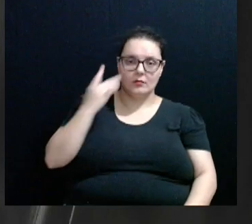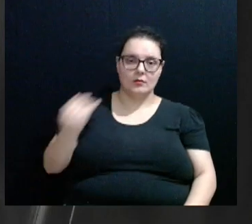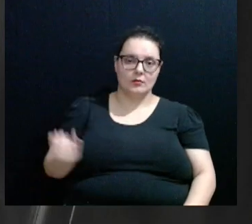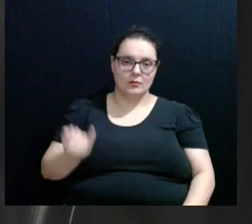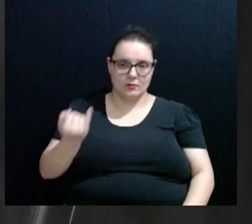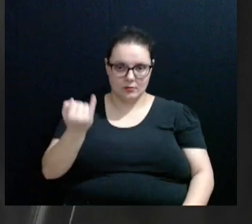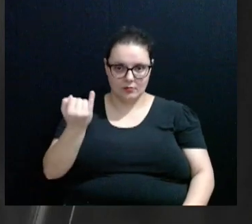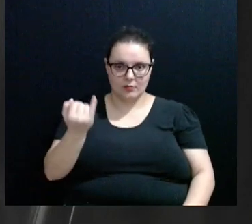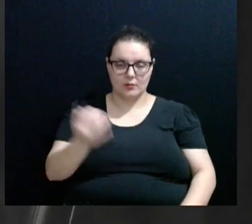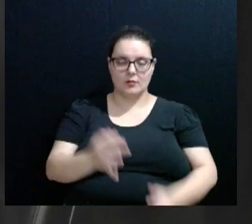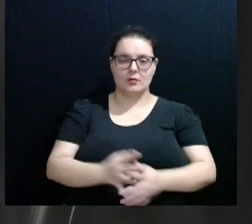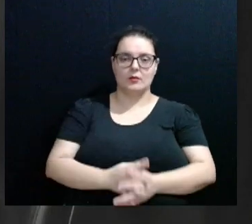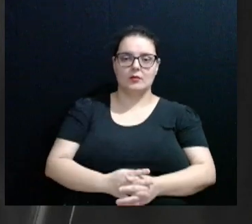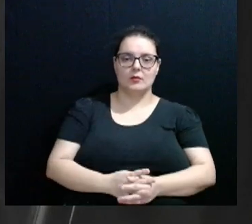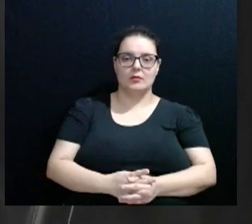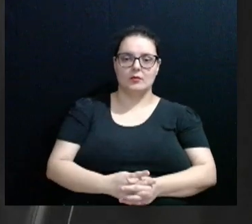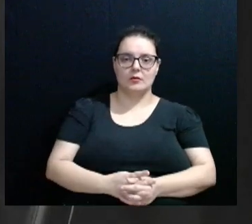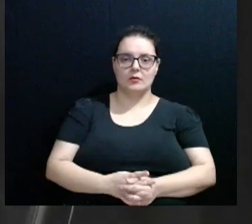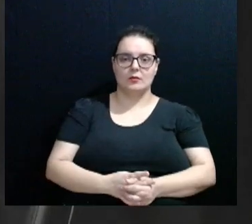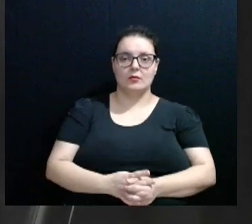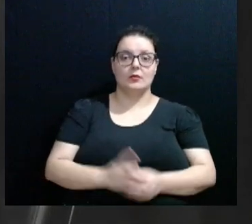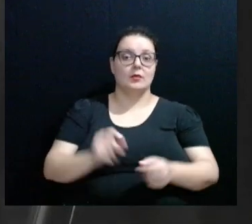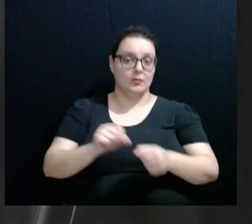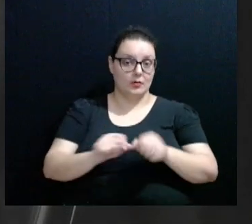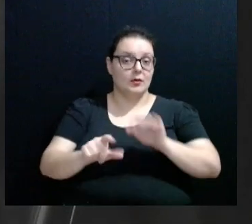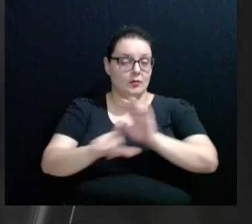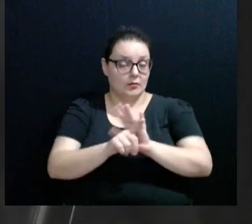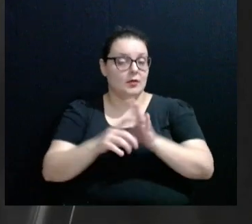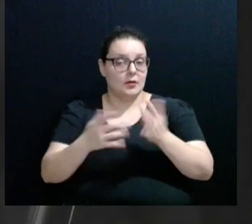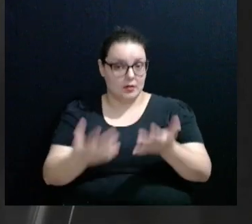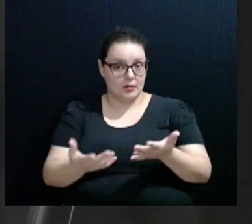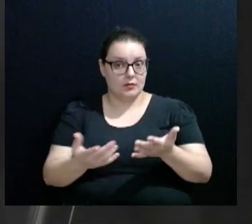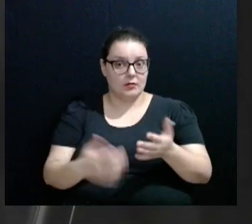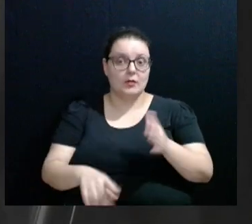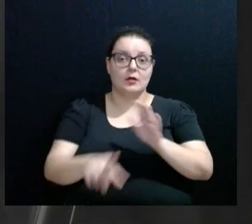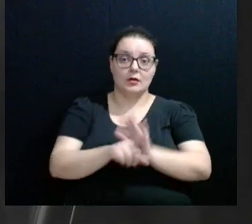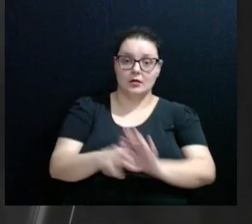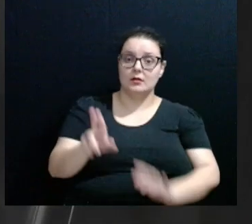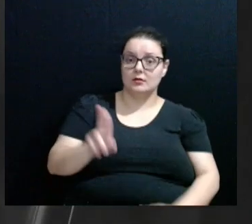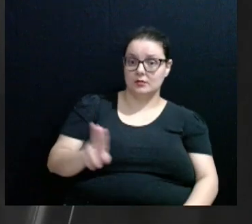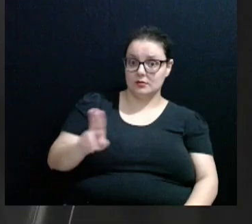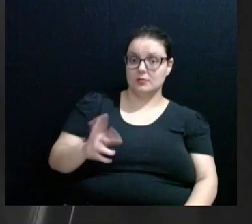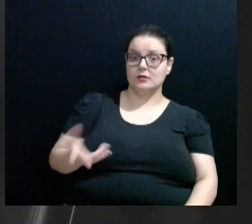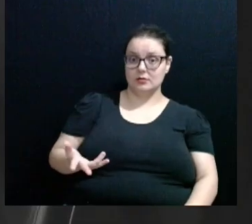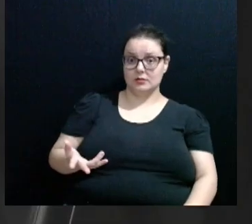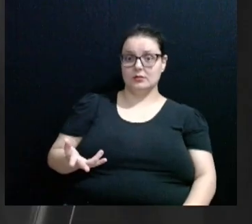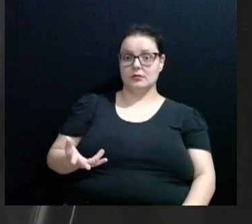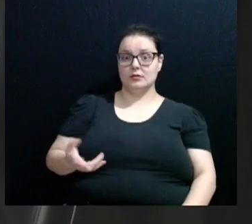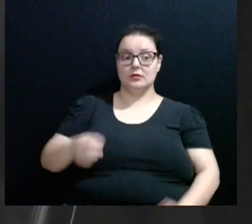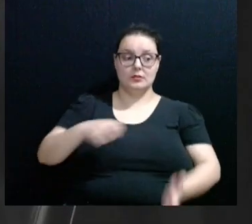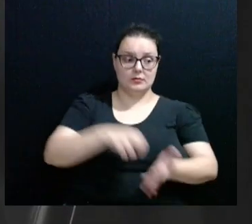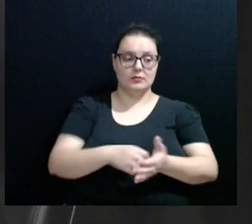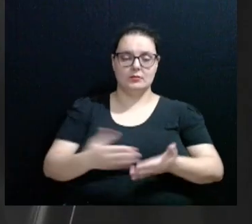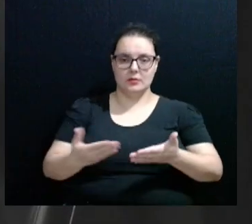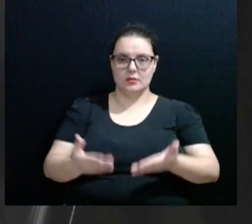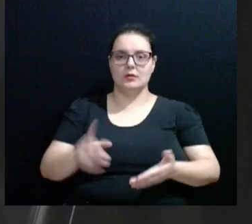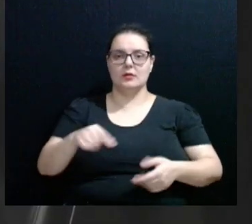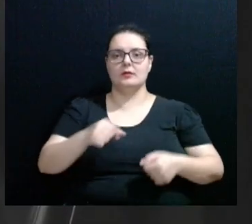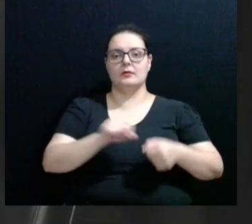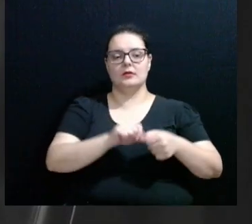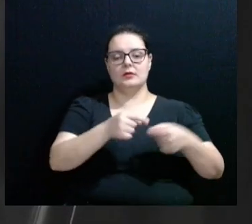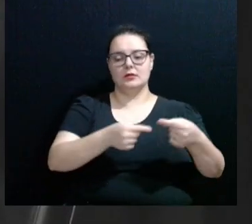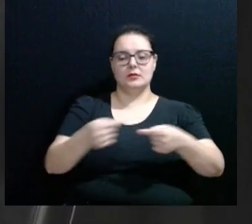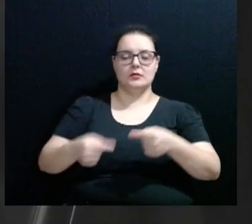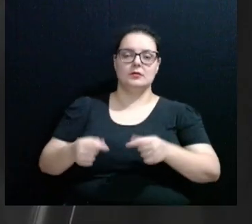que de fazer a lei, e a lei ser aplicada, a gente colocar uma penalidade, é a gente fazer discussão com a